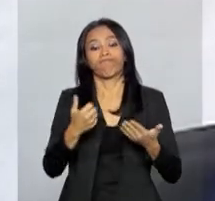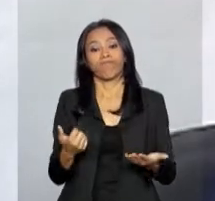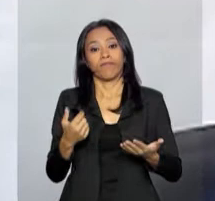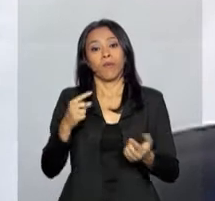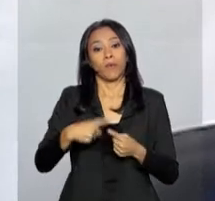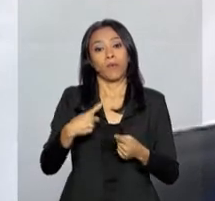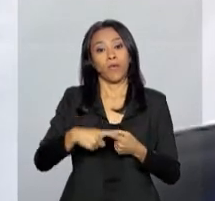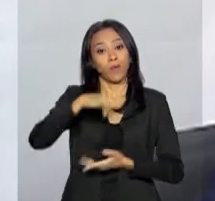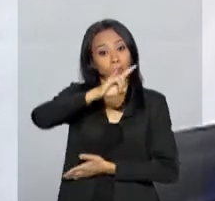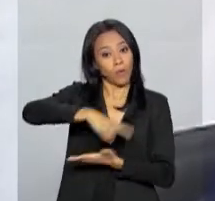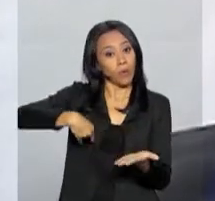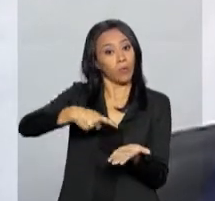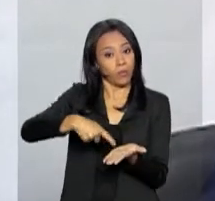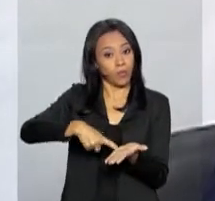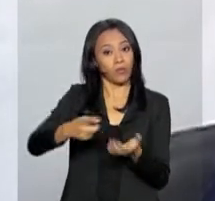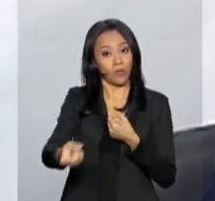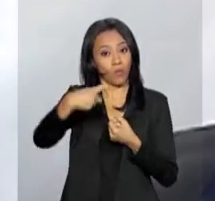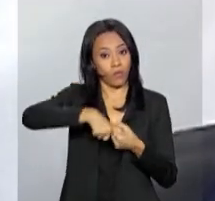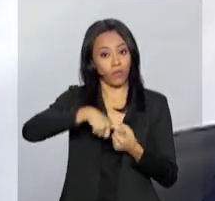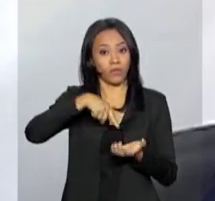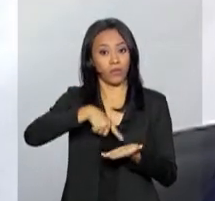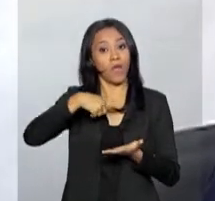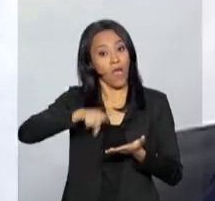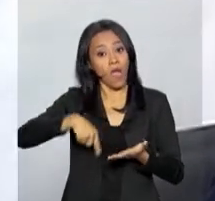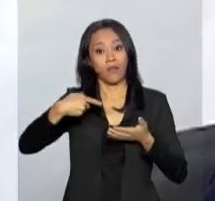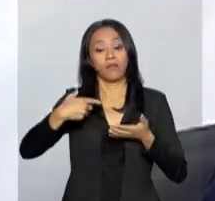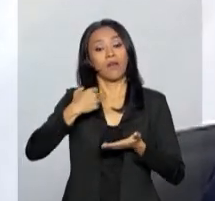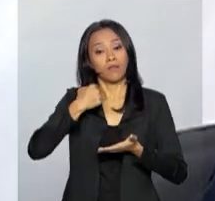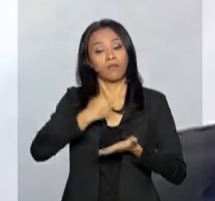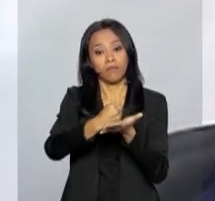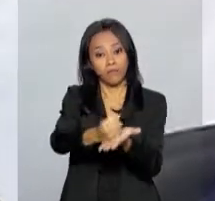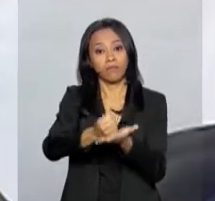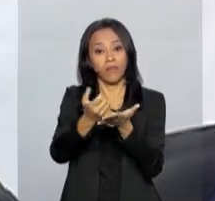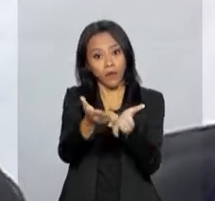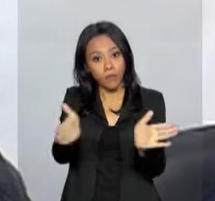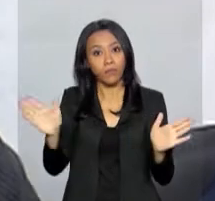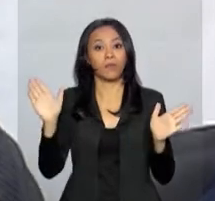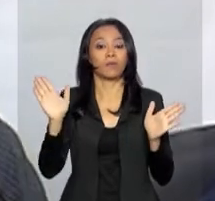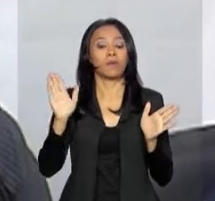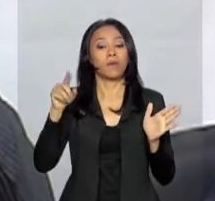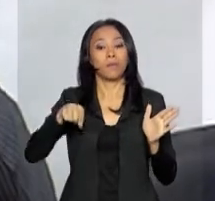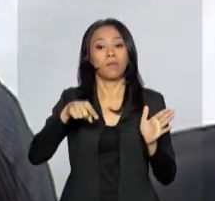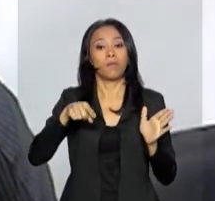intenções, o convênio, ele será amplo para possibilitar que